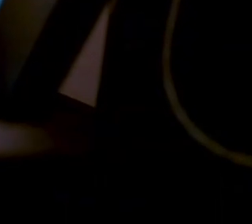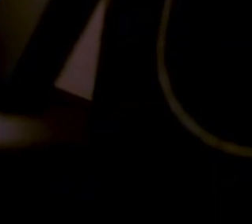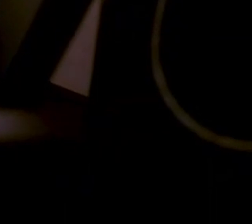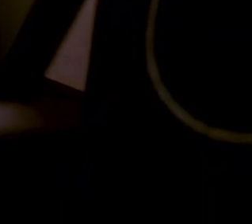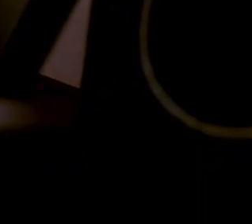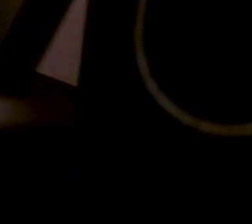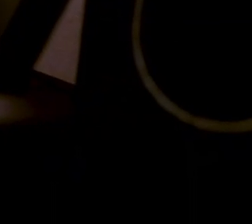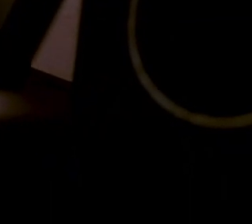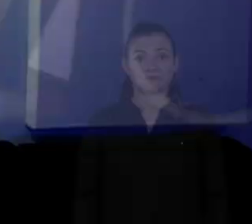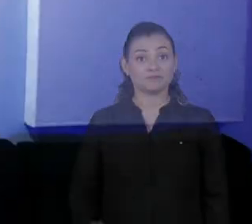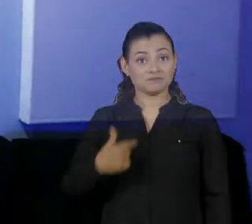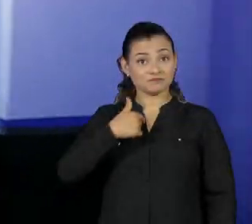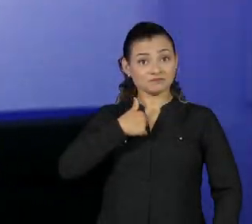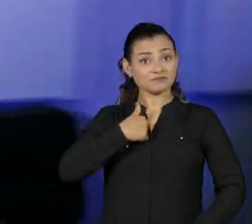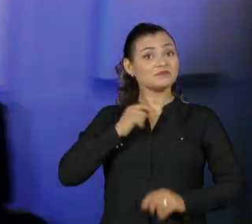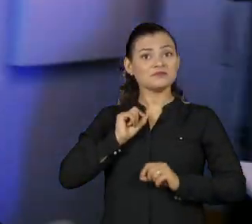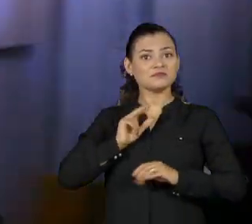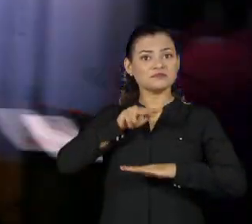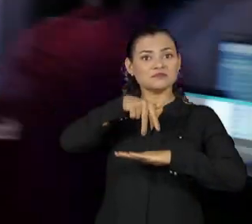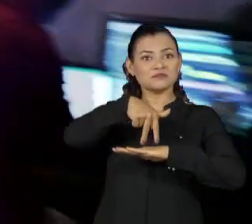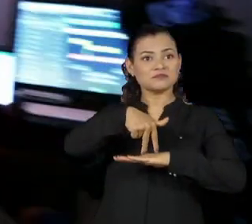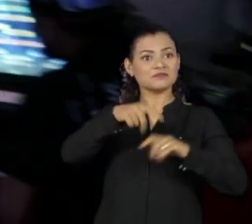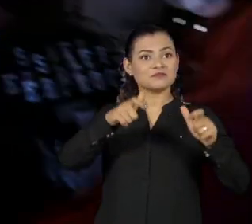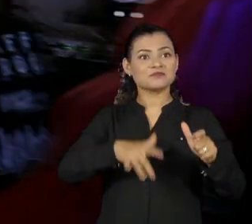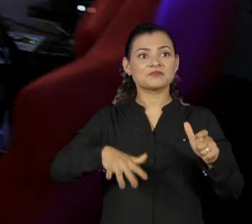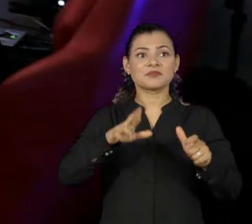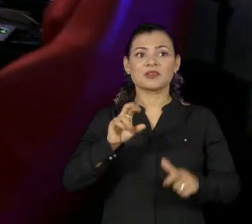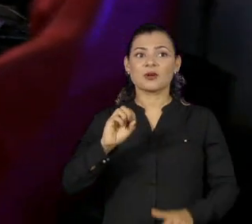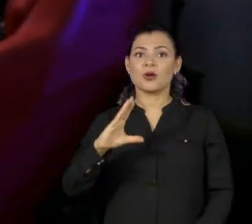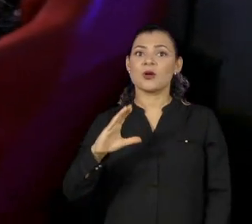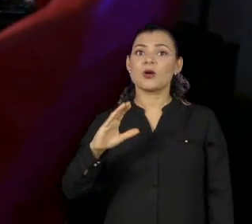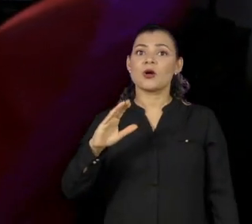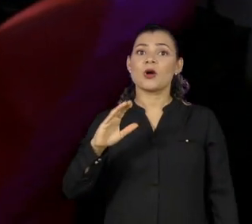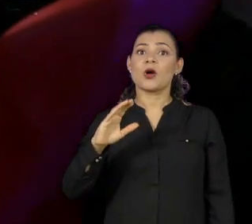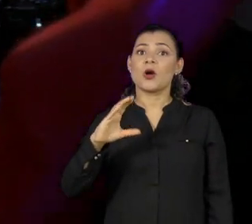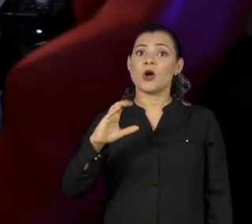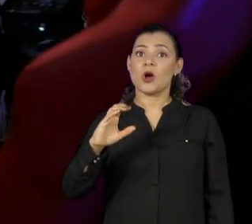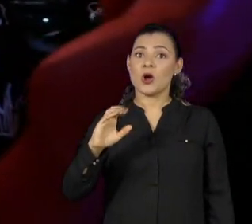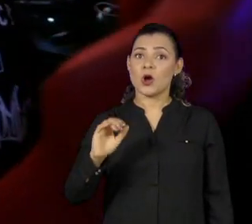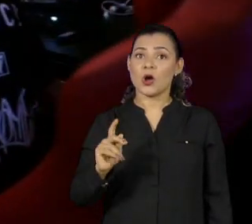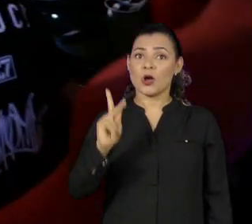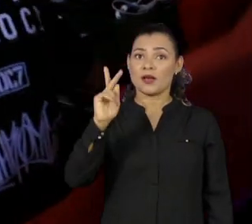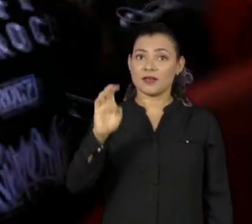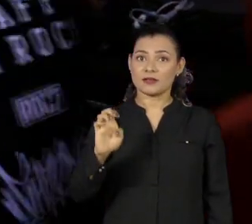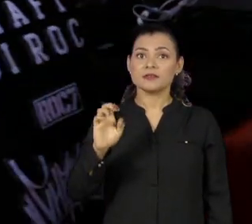Eu estou aqui no estúdio Rock Set, que eu tenho um projeto